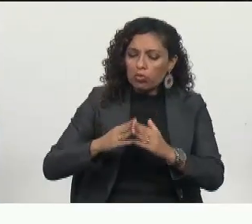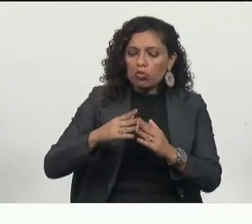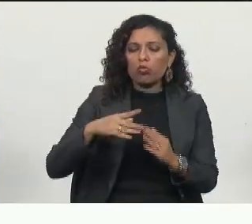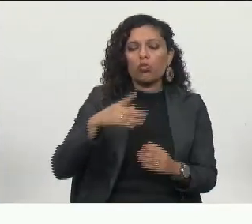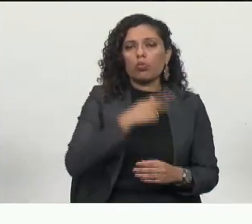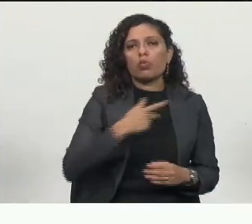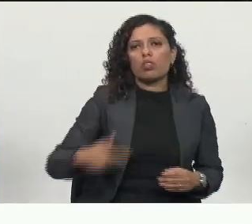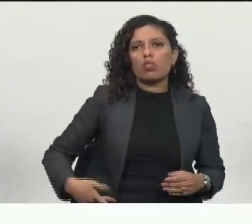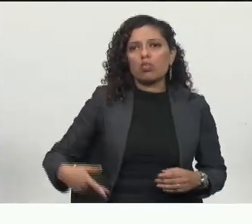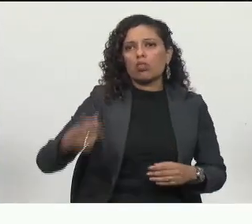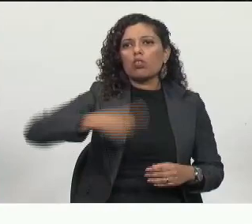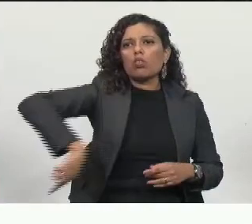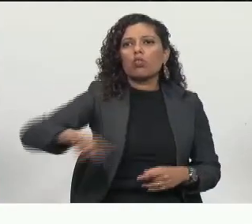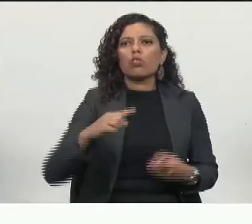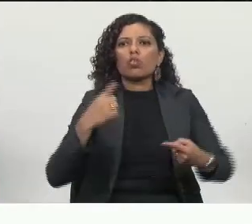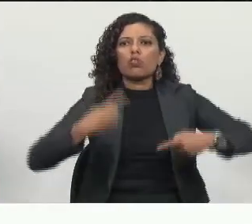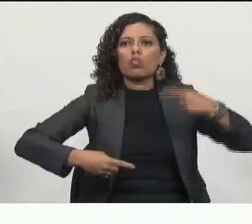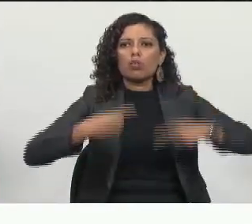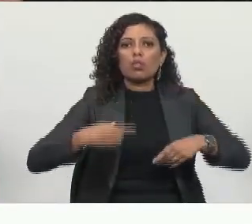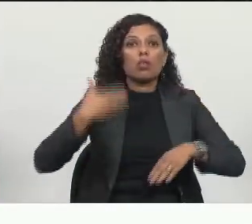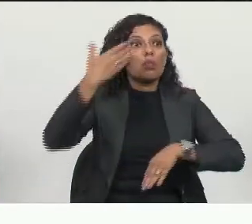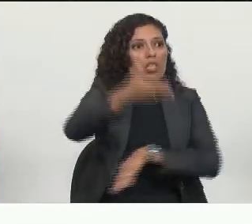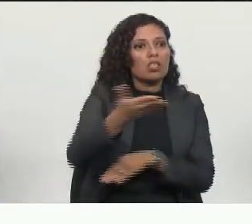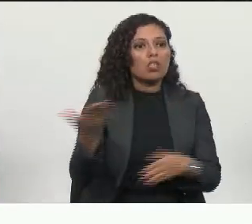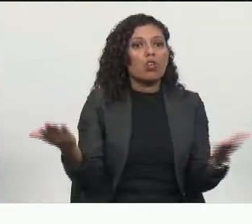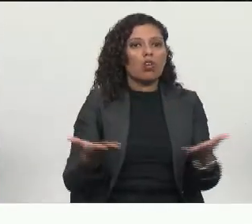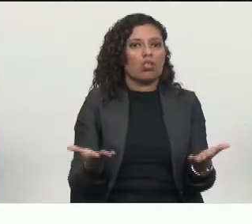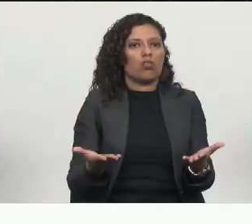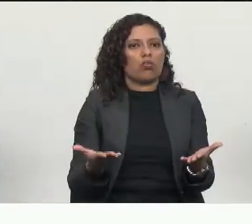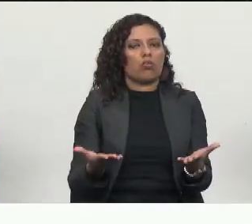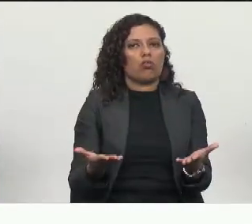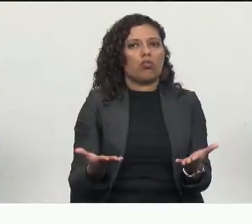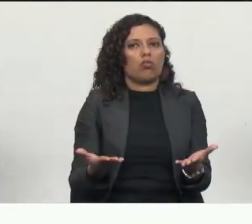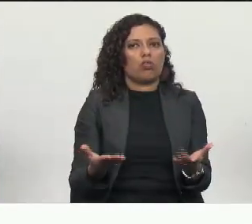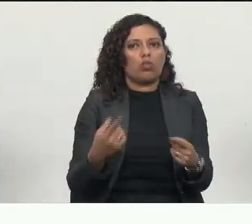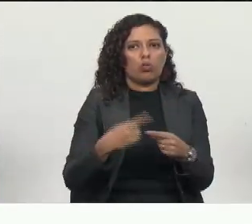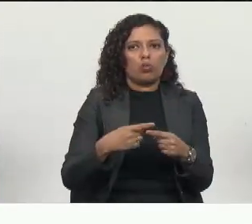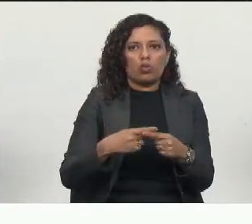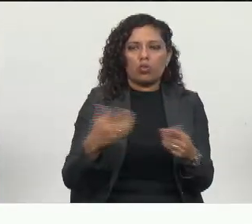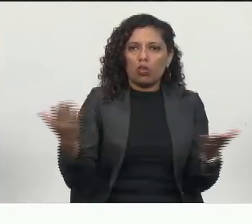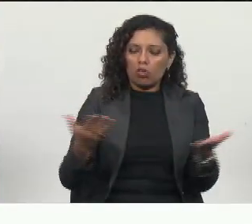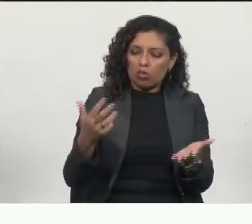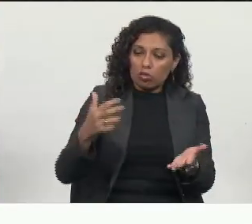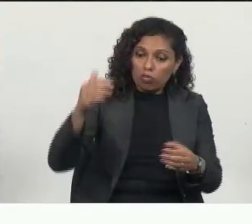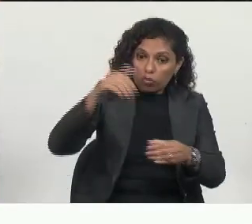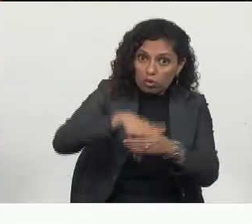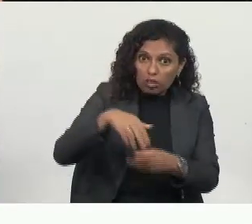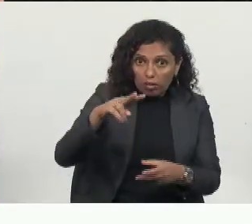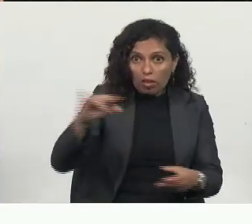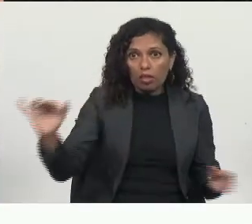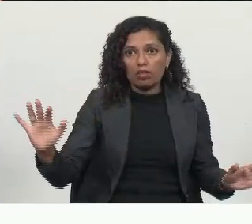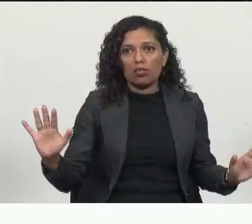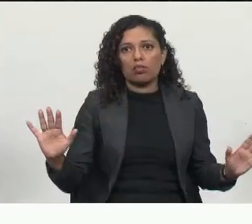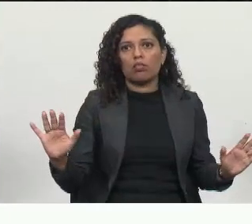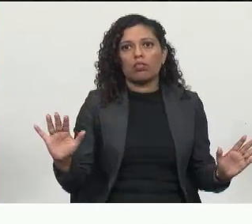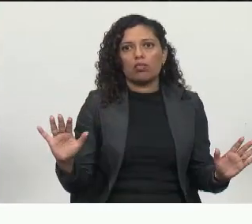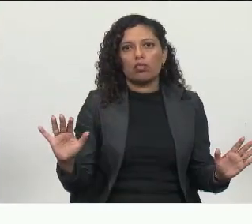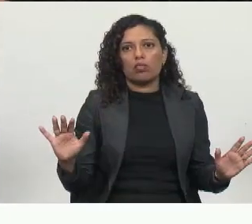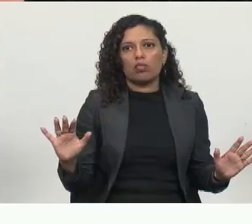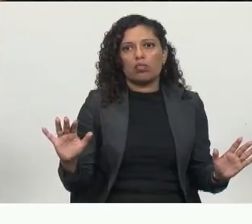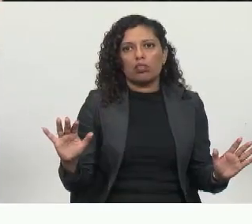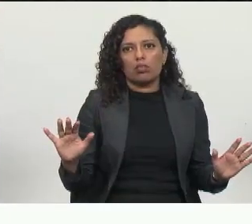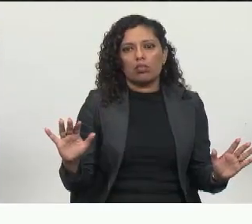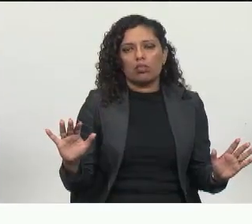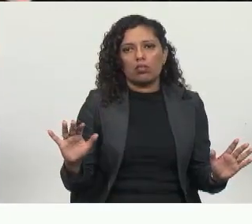gente pudesse debater isso aqui para levar para o plenário, porque já ia ser votado, meu irmão. Entendeu? Eu falei, pelo amor de Deus, meu irmão. Já ia ser votado.